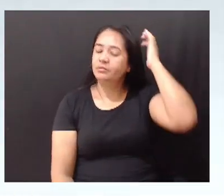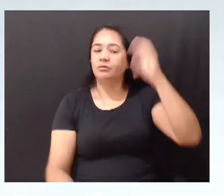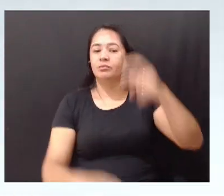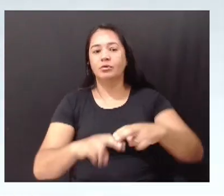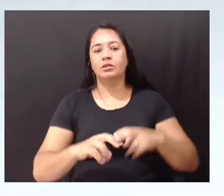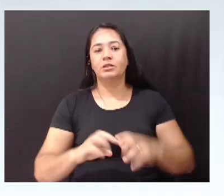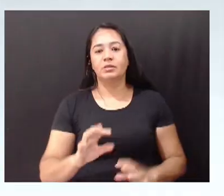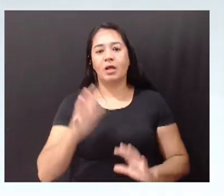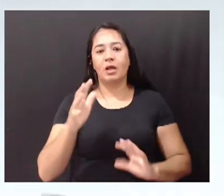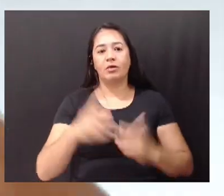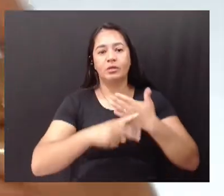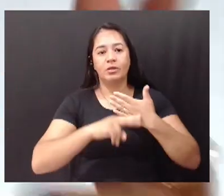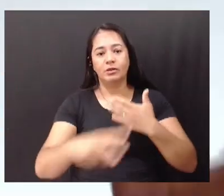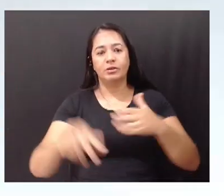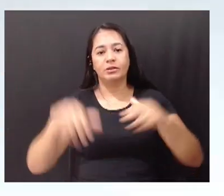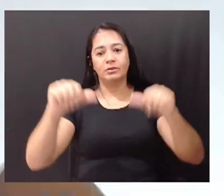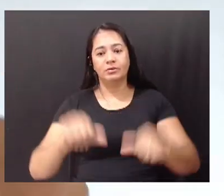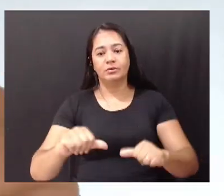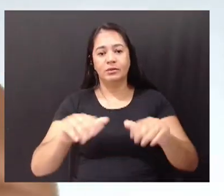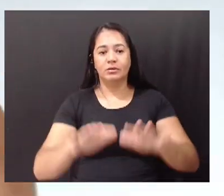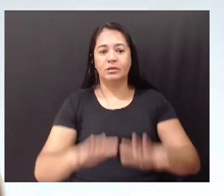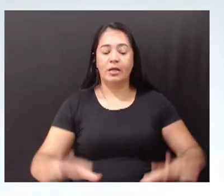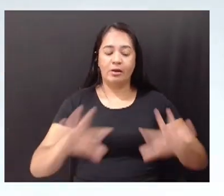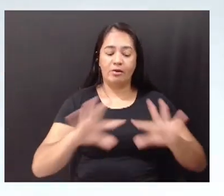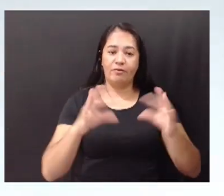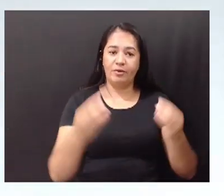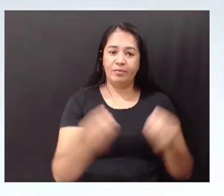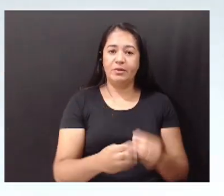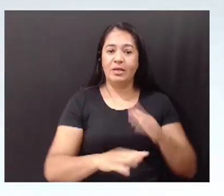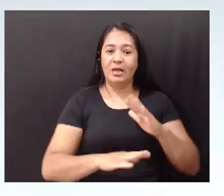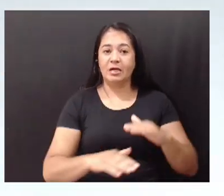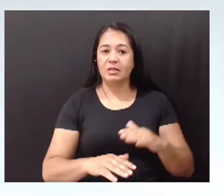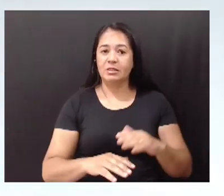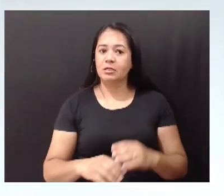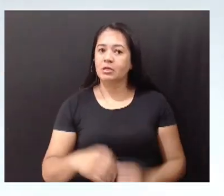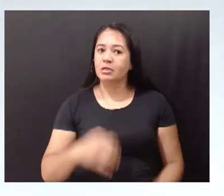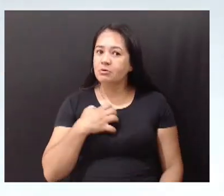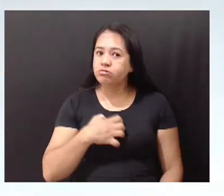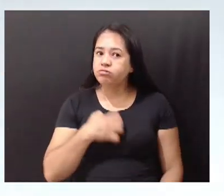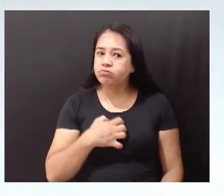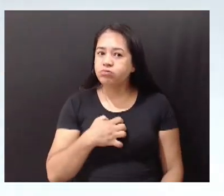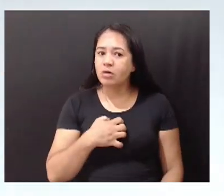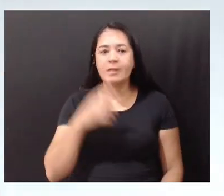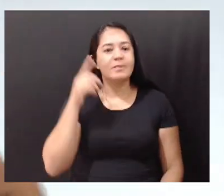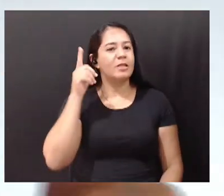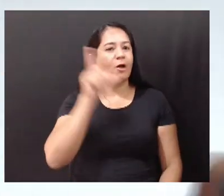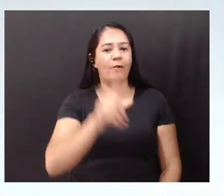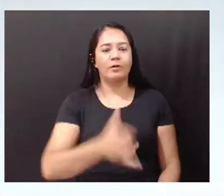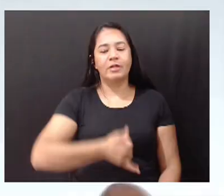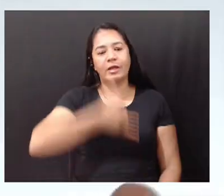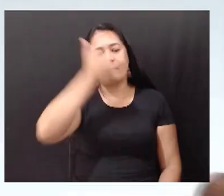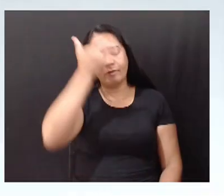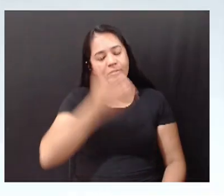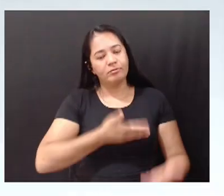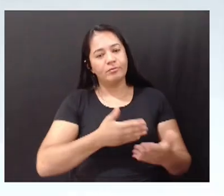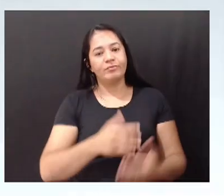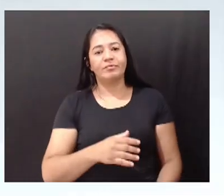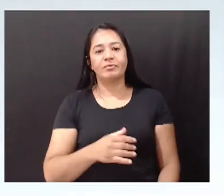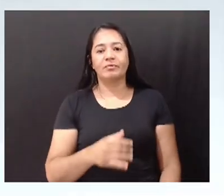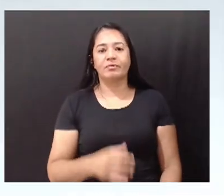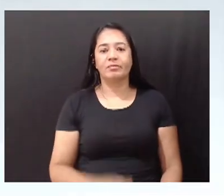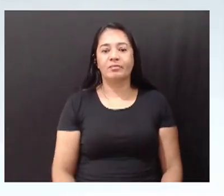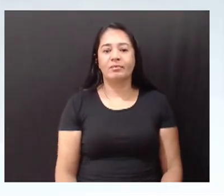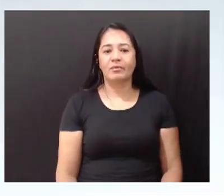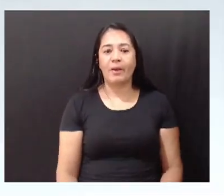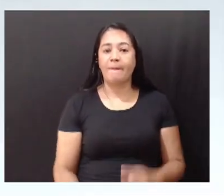destrutivas aí nesse ambiente familiar. Essa criança começa a ficar agressiva, não consegue lidar com a frustração quando, por exemplo, qualquer chantagem, porque os pais hoje fazem